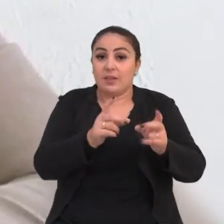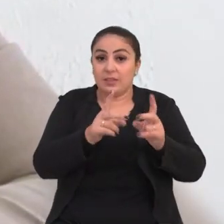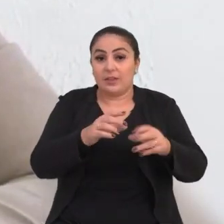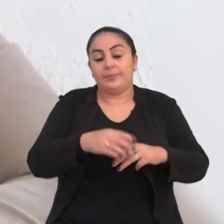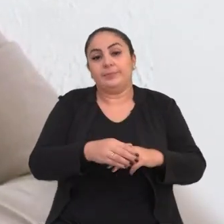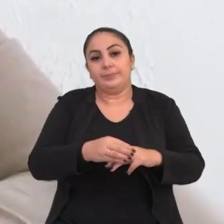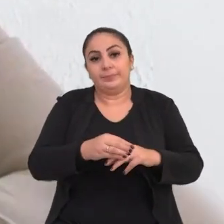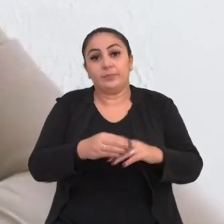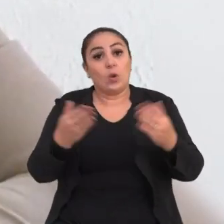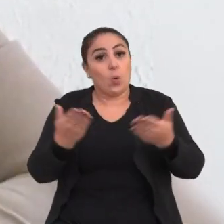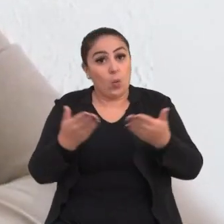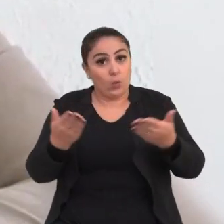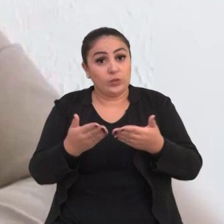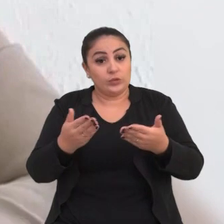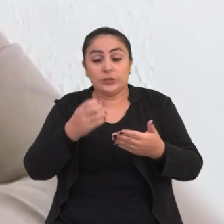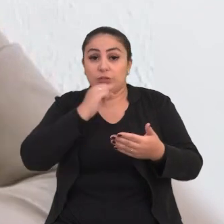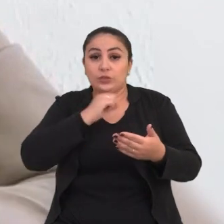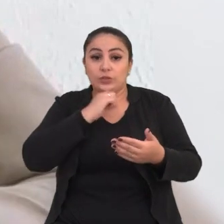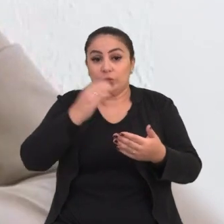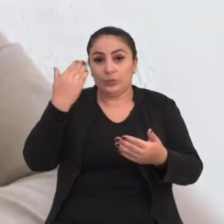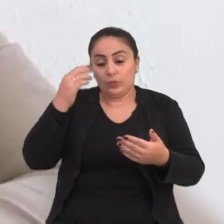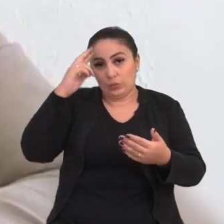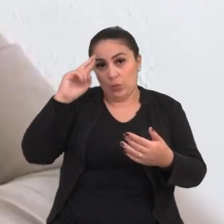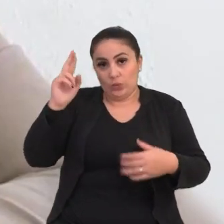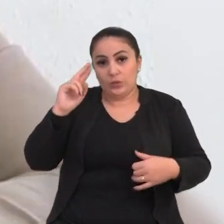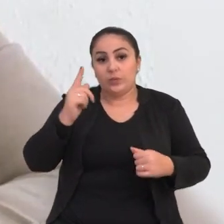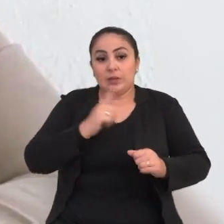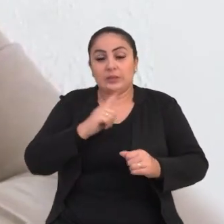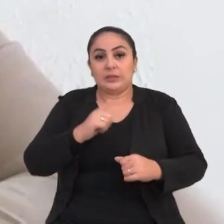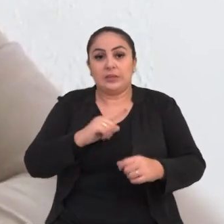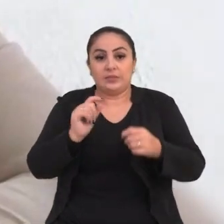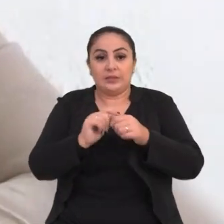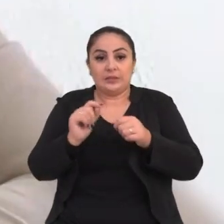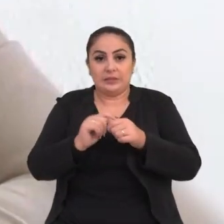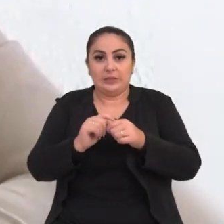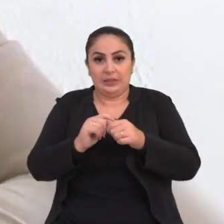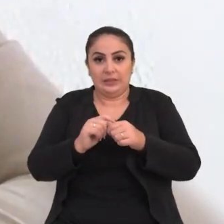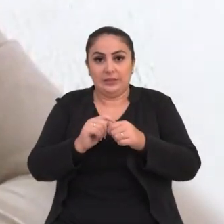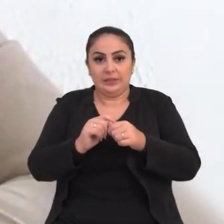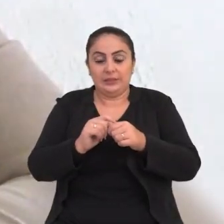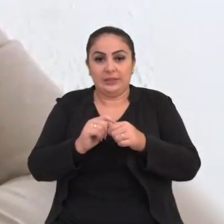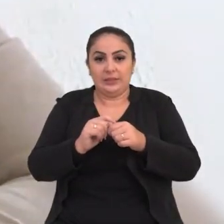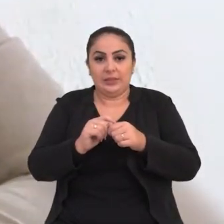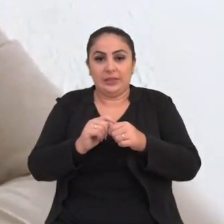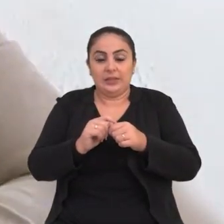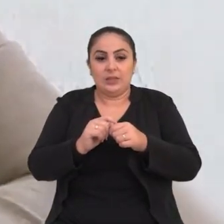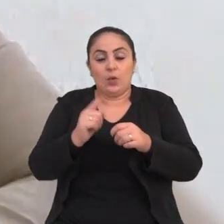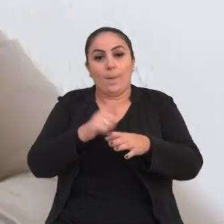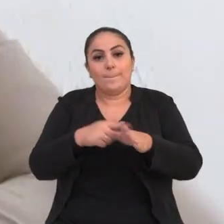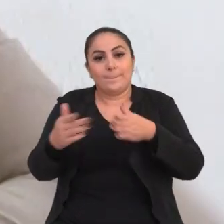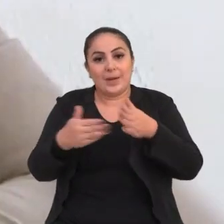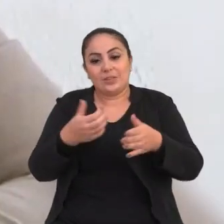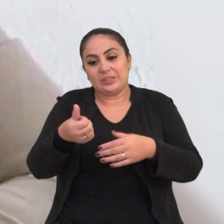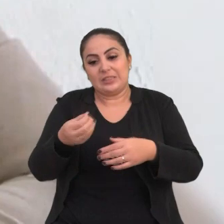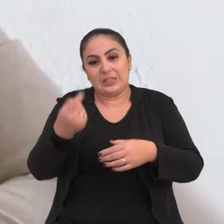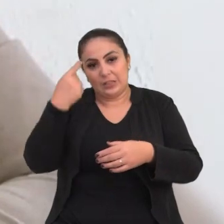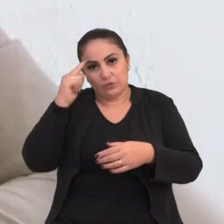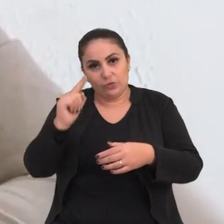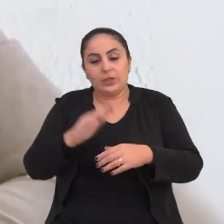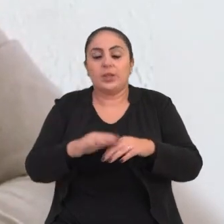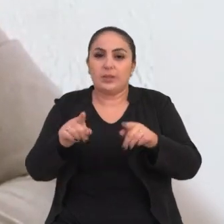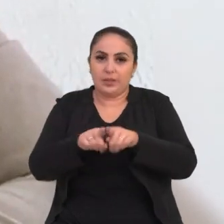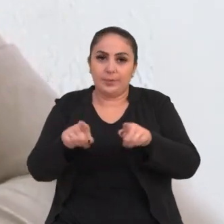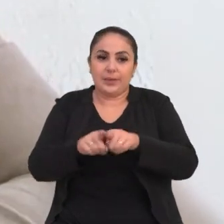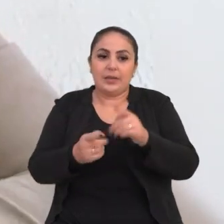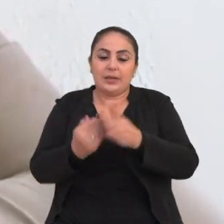de venda. Né? Hoje, então, o antigo proprietário deverá encaminhar ao órgão de trânsito no prazo de 60